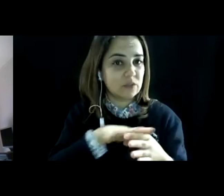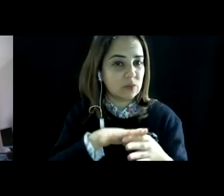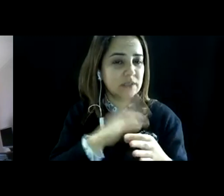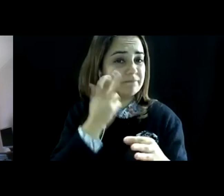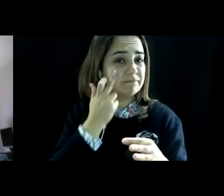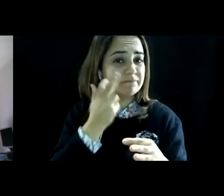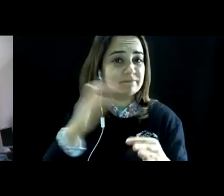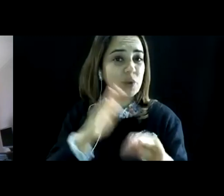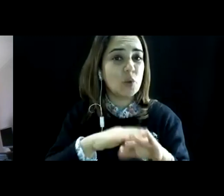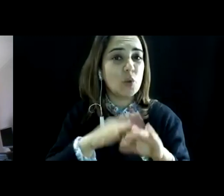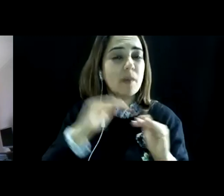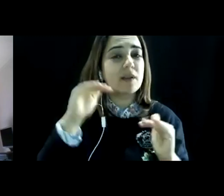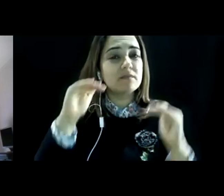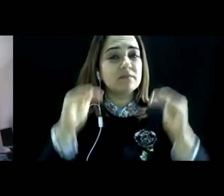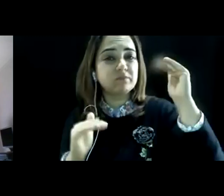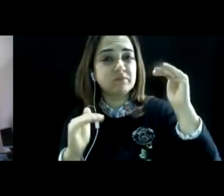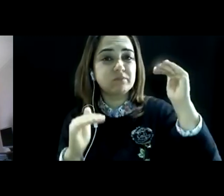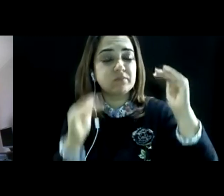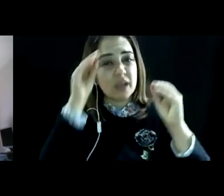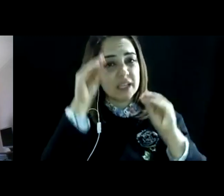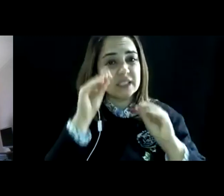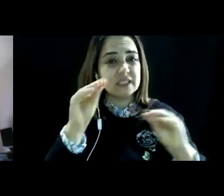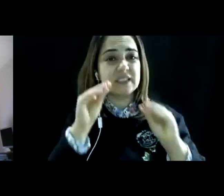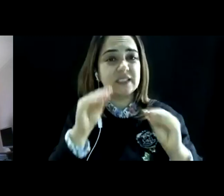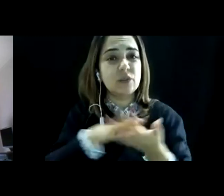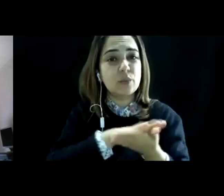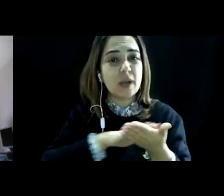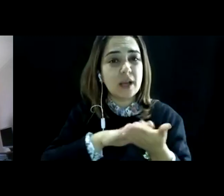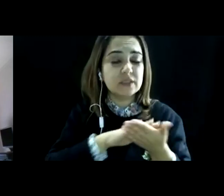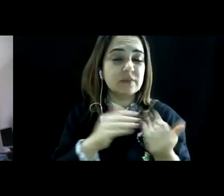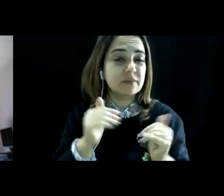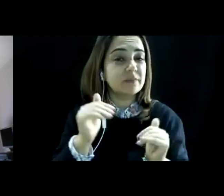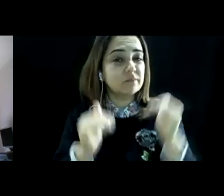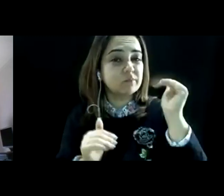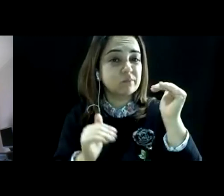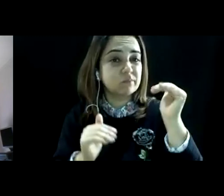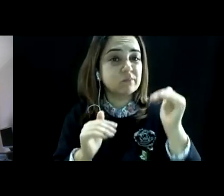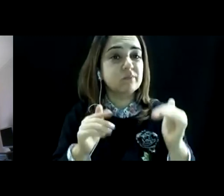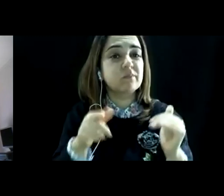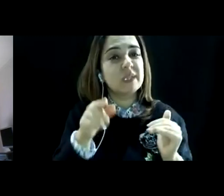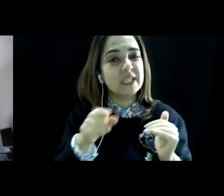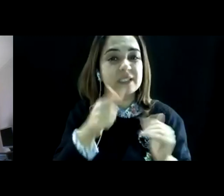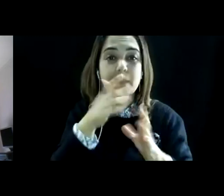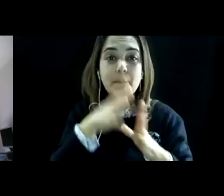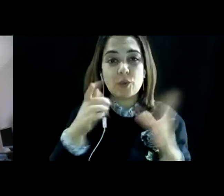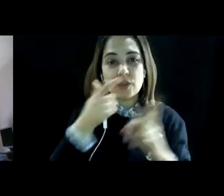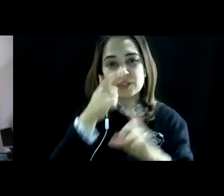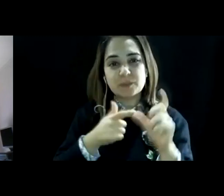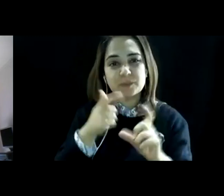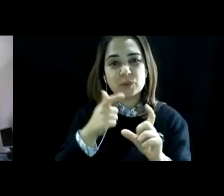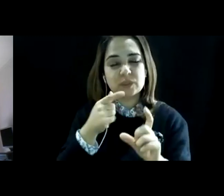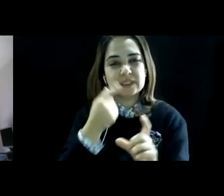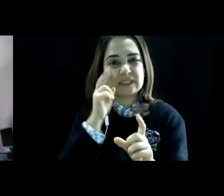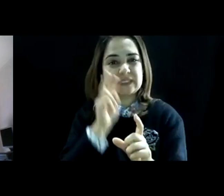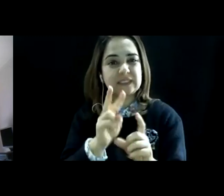as desigualdades que já existem do ensino básico, ou que vai até aumentar as desigualdades. E nunca vi com muito bons olhos isto, esta